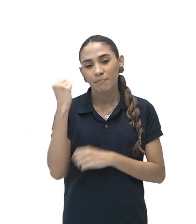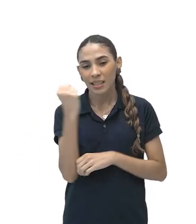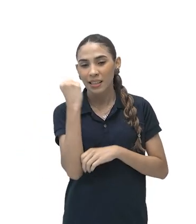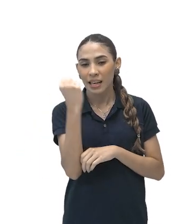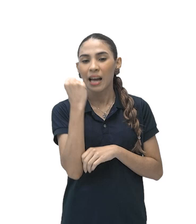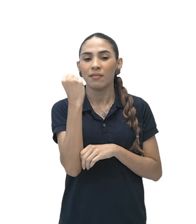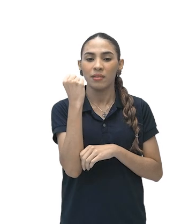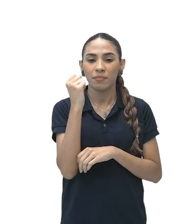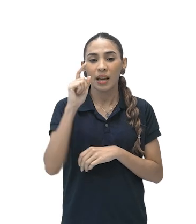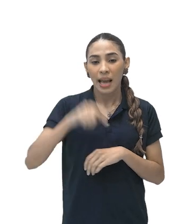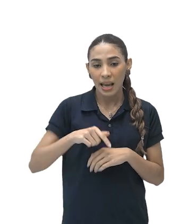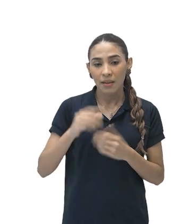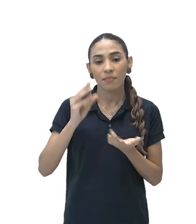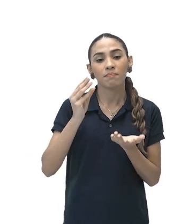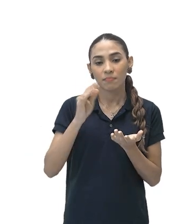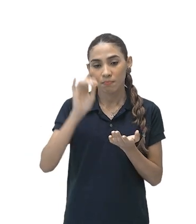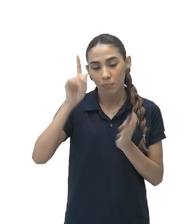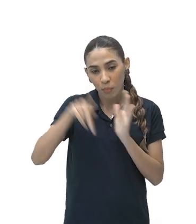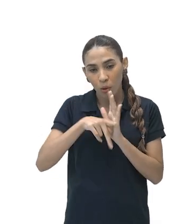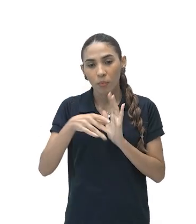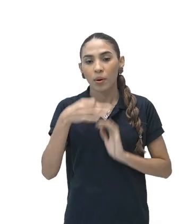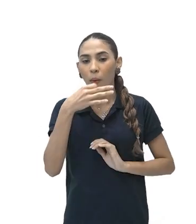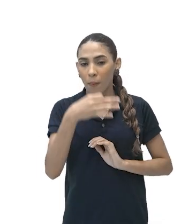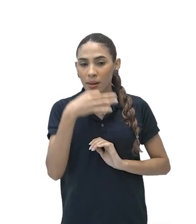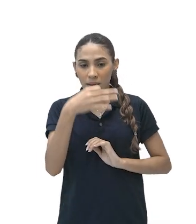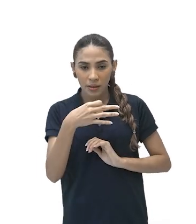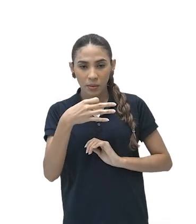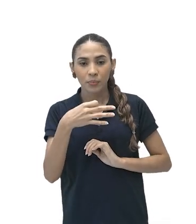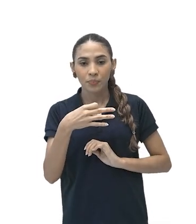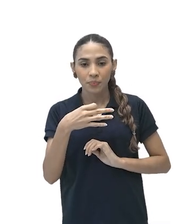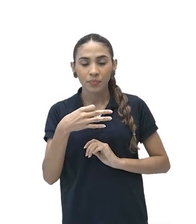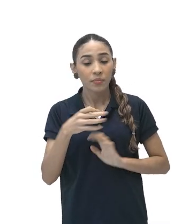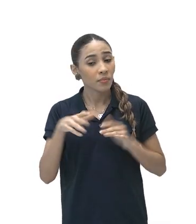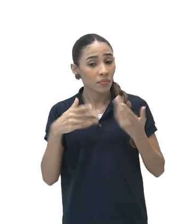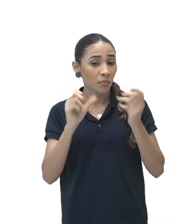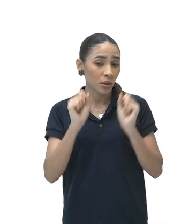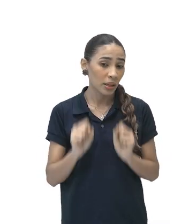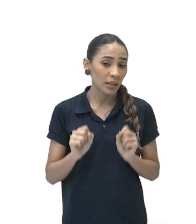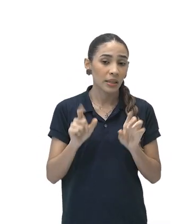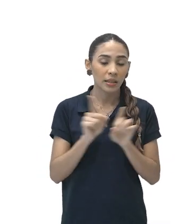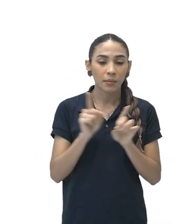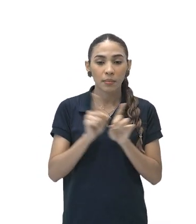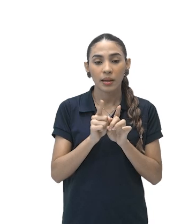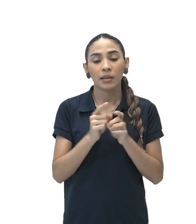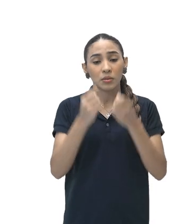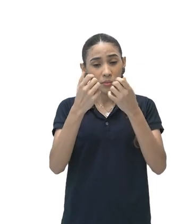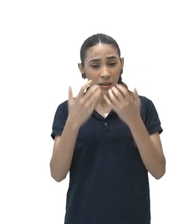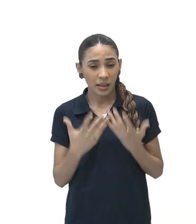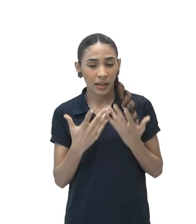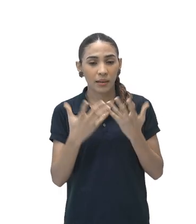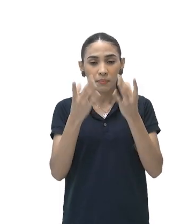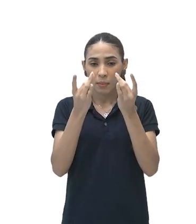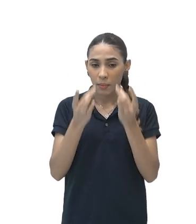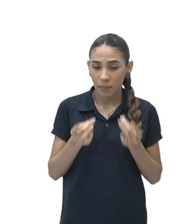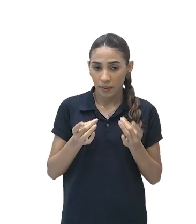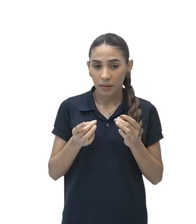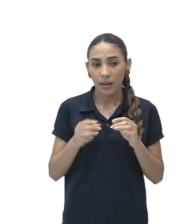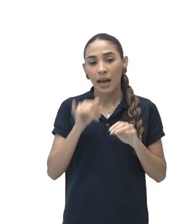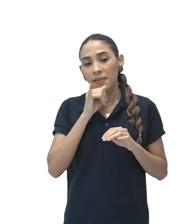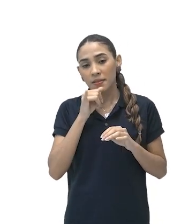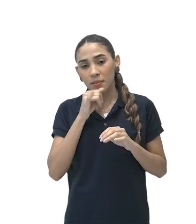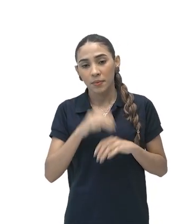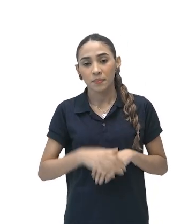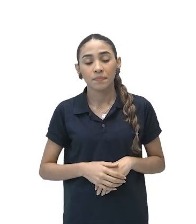isso é uma emissão de opinião dele sobre o fato. Ele poderia citar o dado apenas citando: